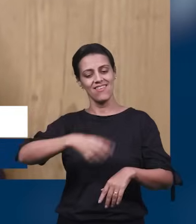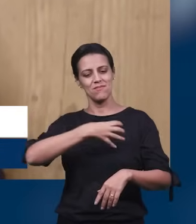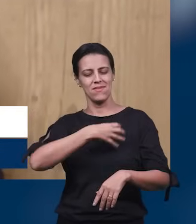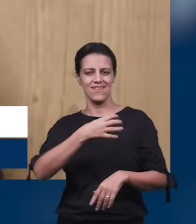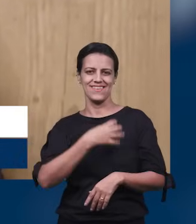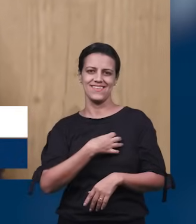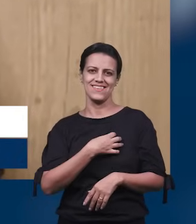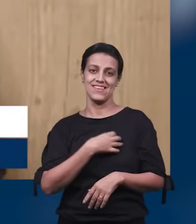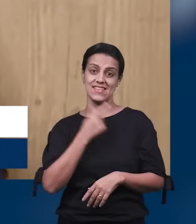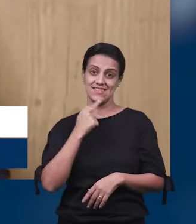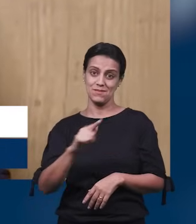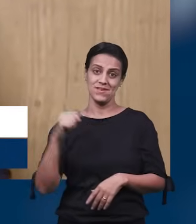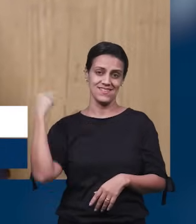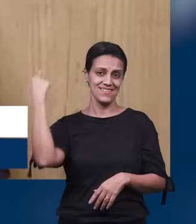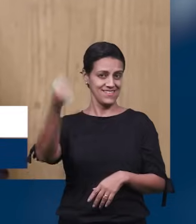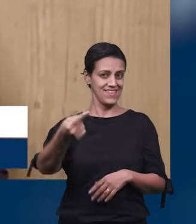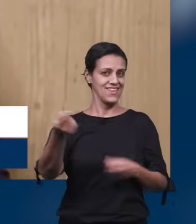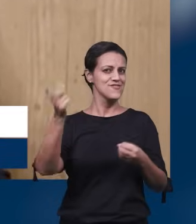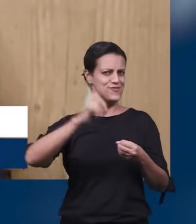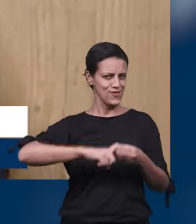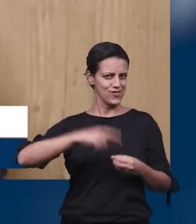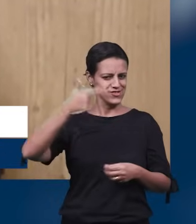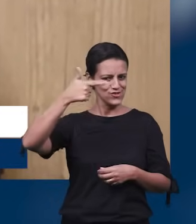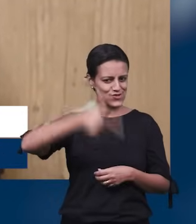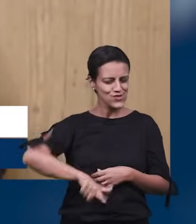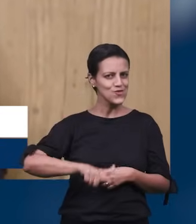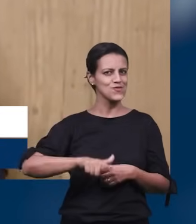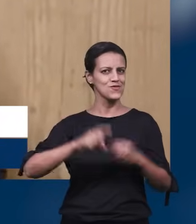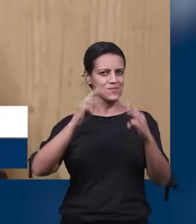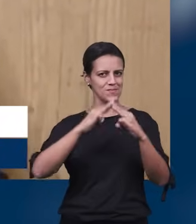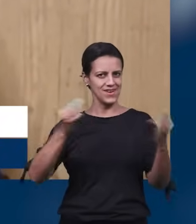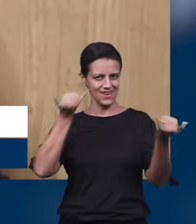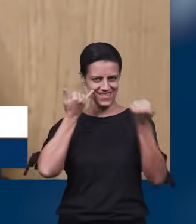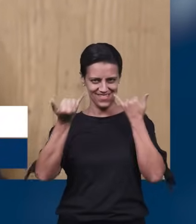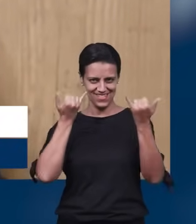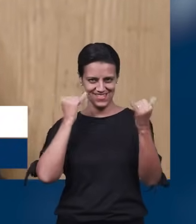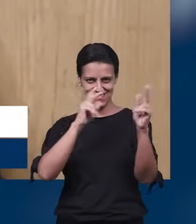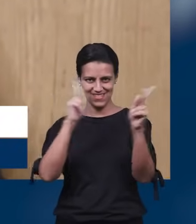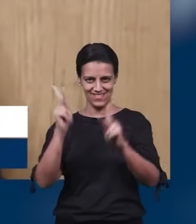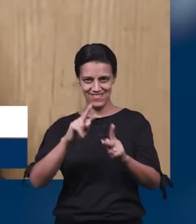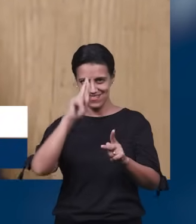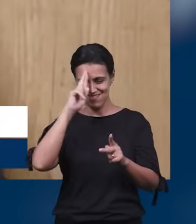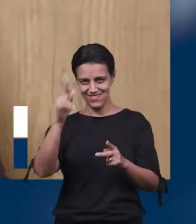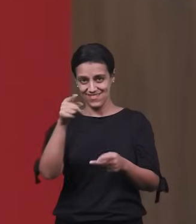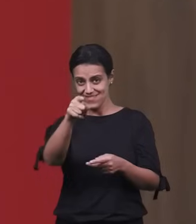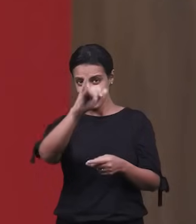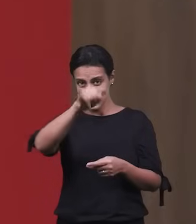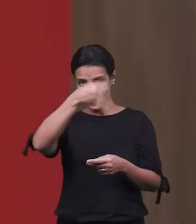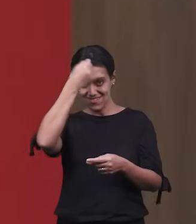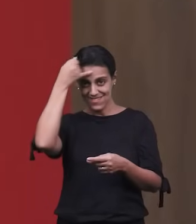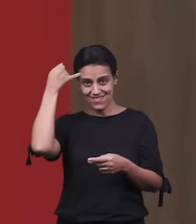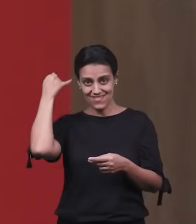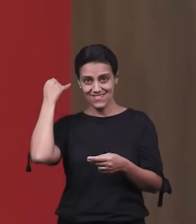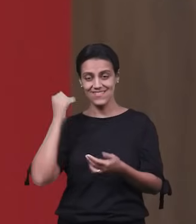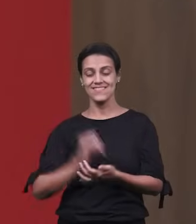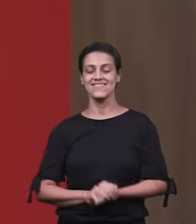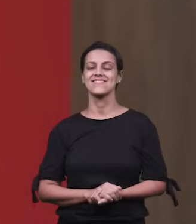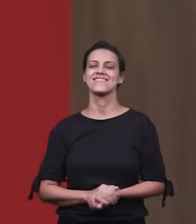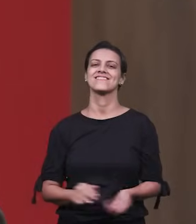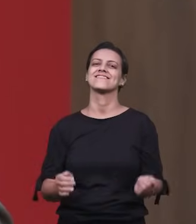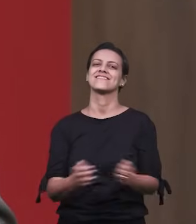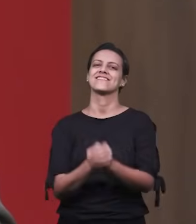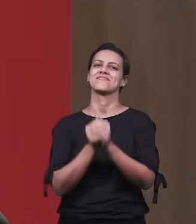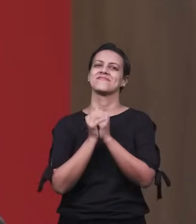vem, se Deus quiser, estamos de volta no Manaí News. A paz do Senhor. É com você, irmão Jorge. Amém. Glória a